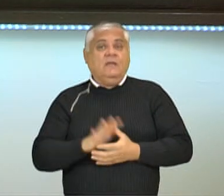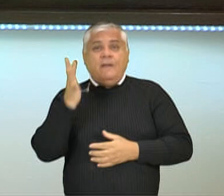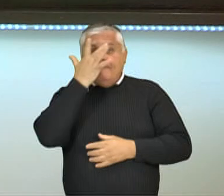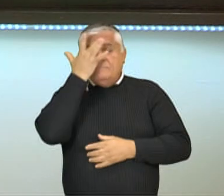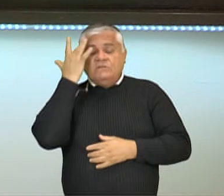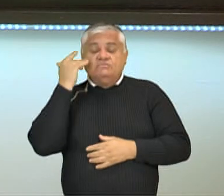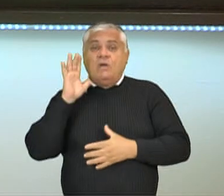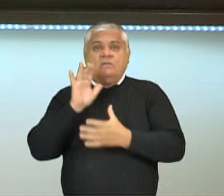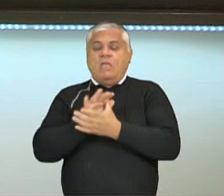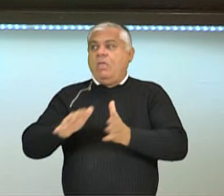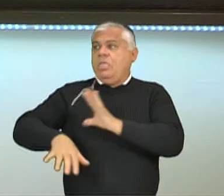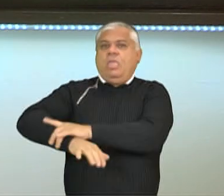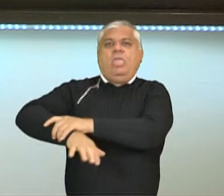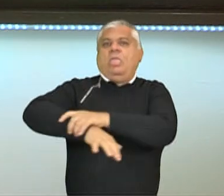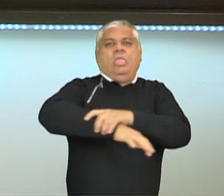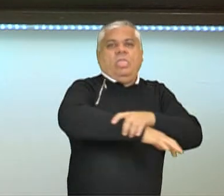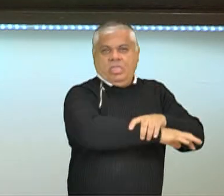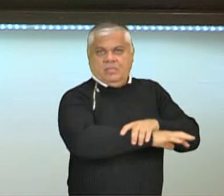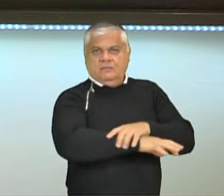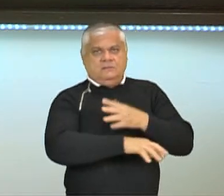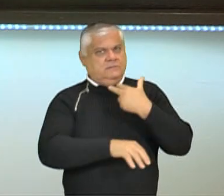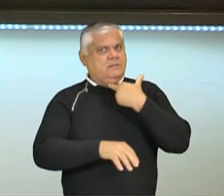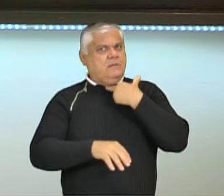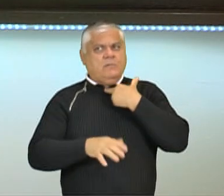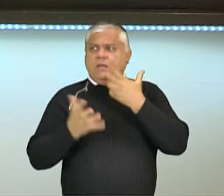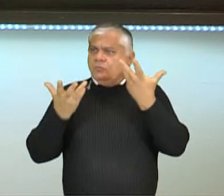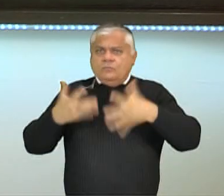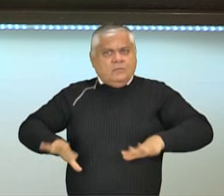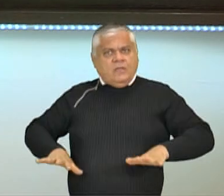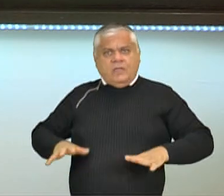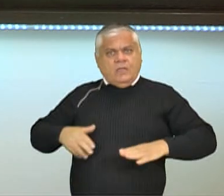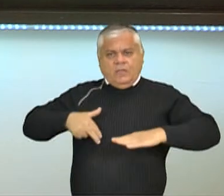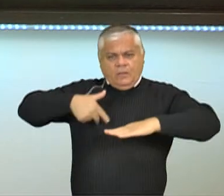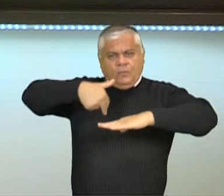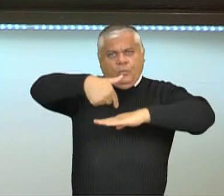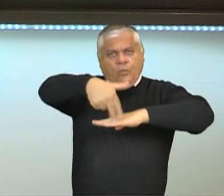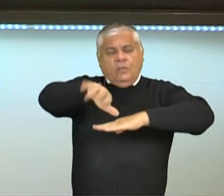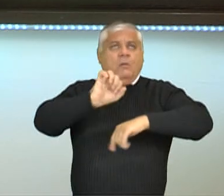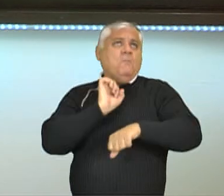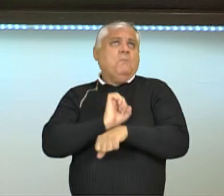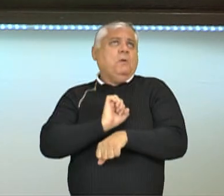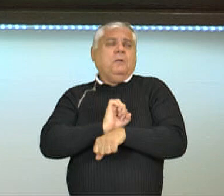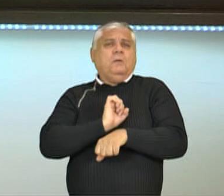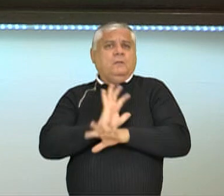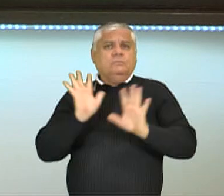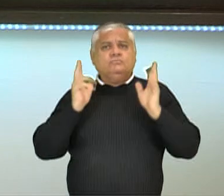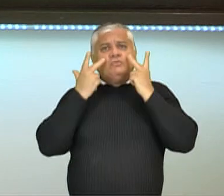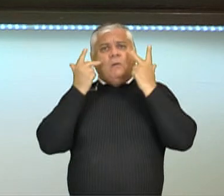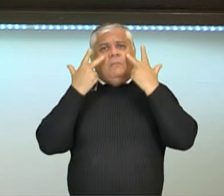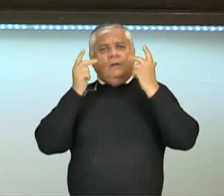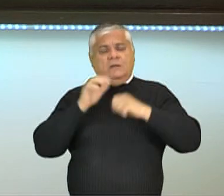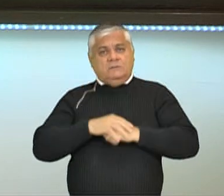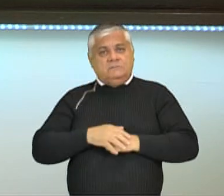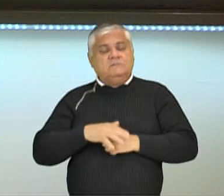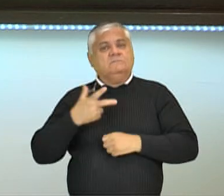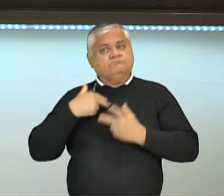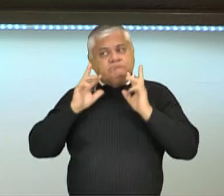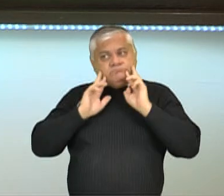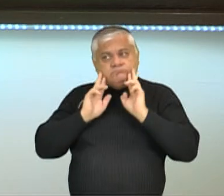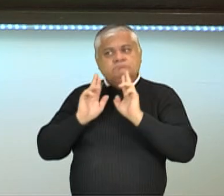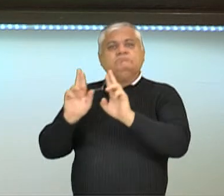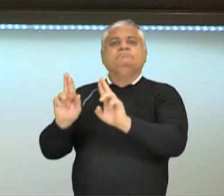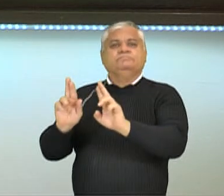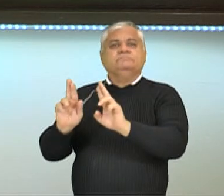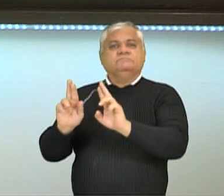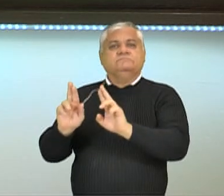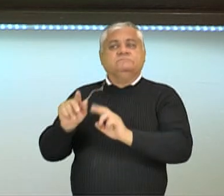ajuda, você já vai pegando no braço do cego e vai atravessando, às vezes ela nem quer atravessar a rua, ela está só ali parada. Então isso tudo é uma questão de respeitar e é